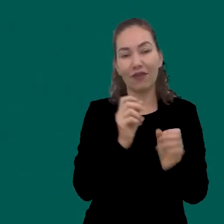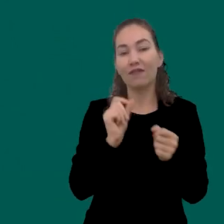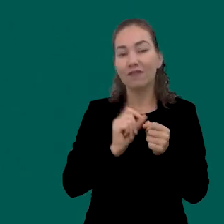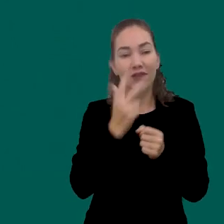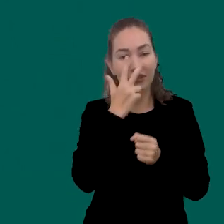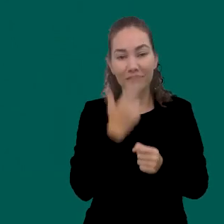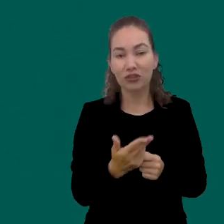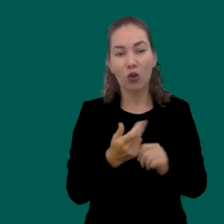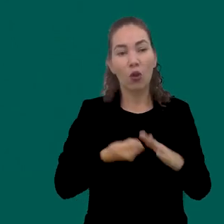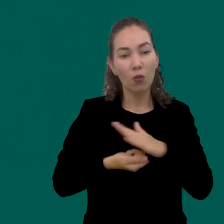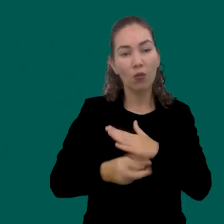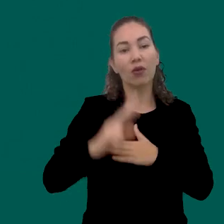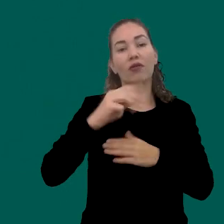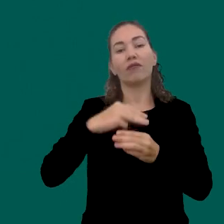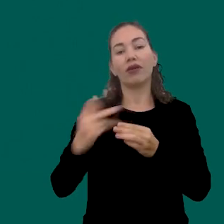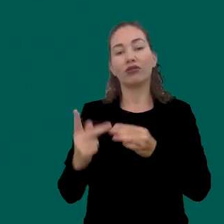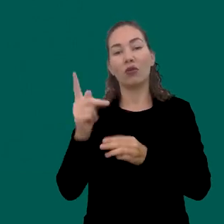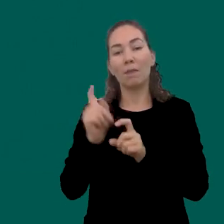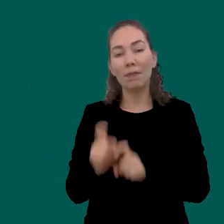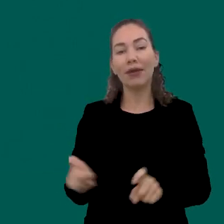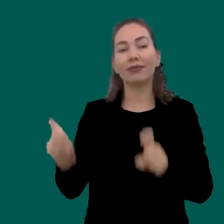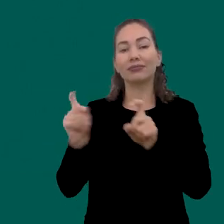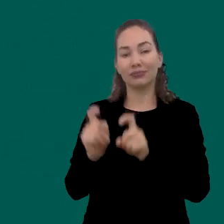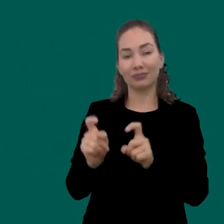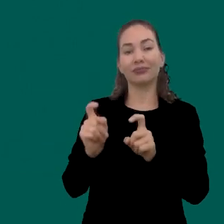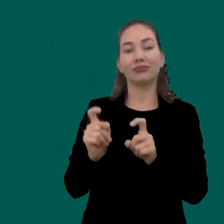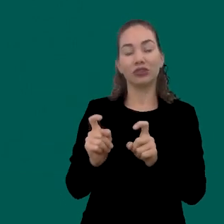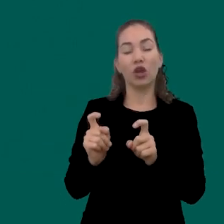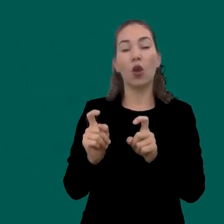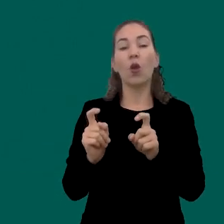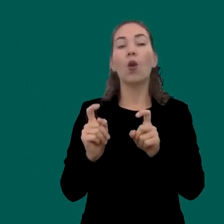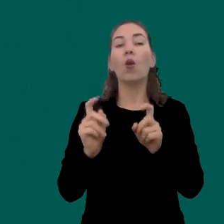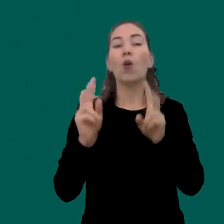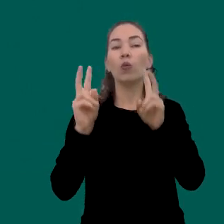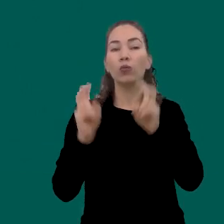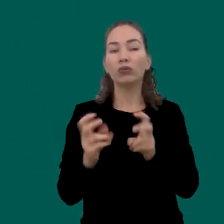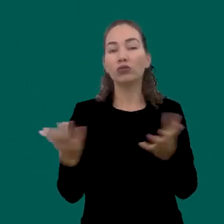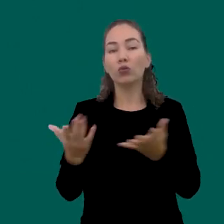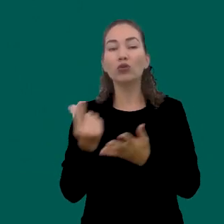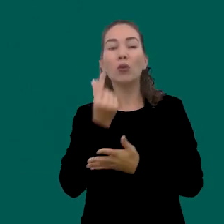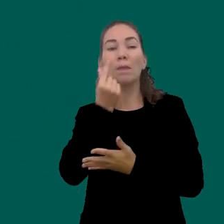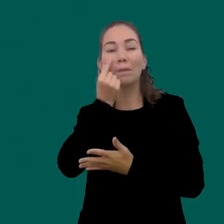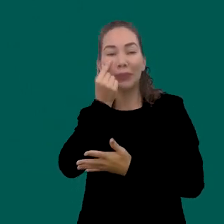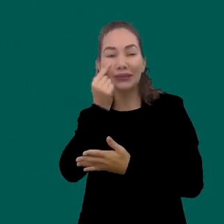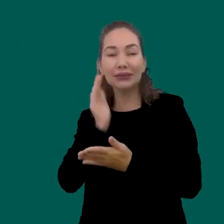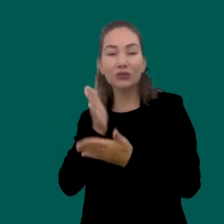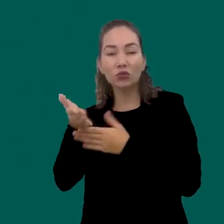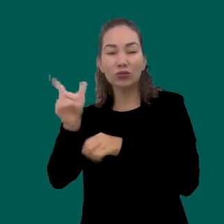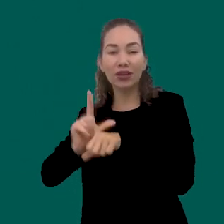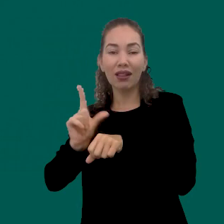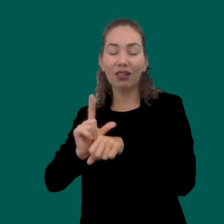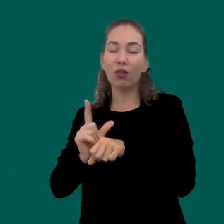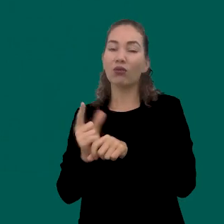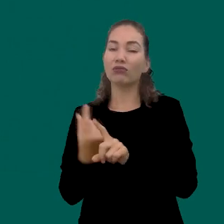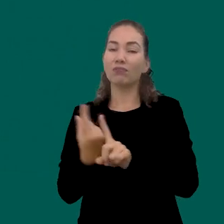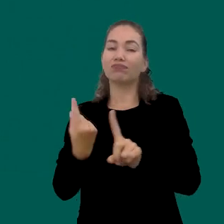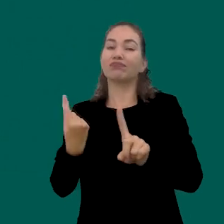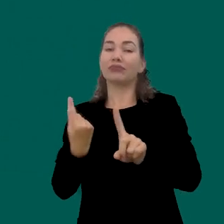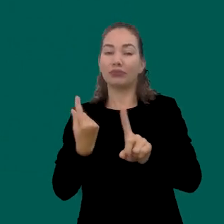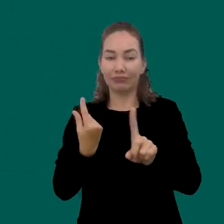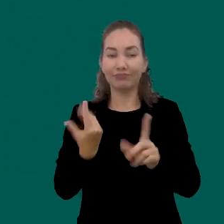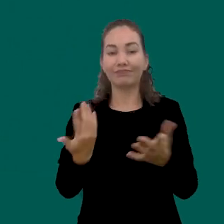igual, investe no marketing digital. A questão do offline hoje, ela está cada vez mais distante. O